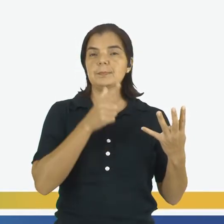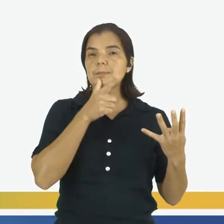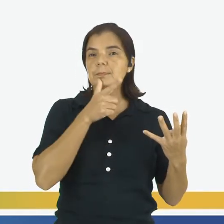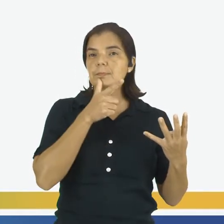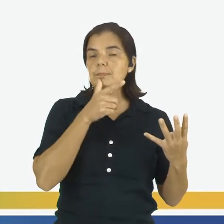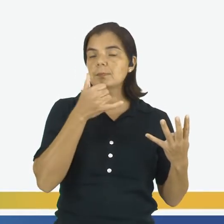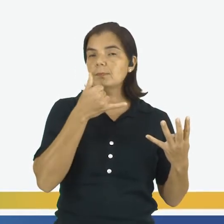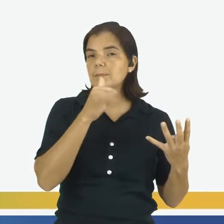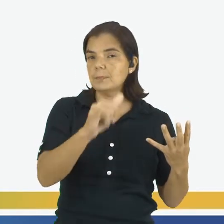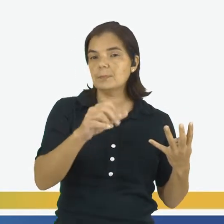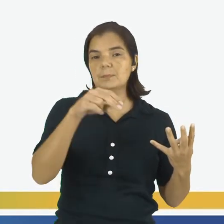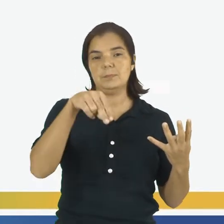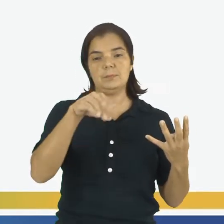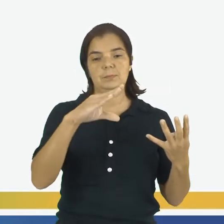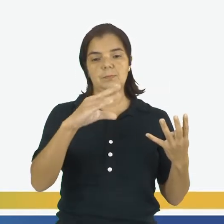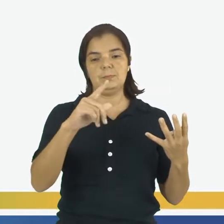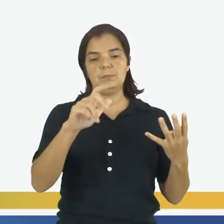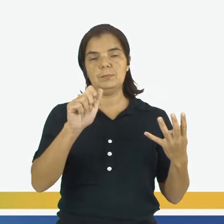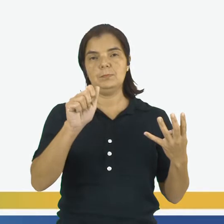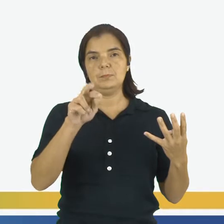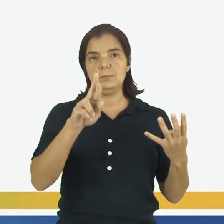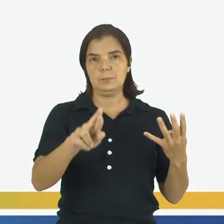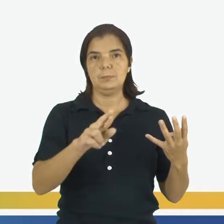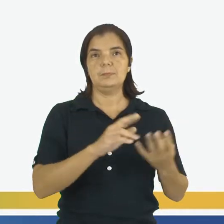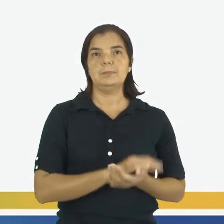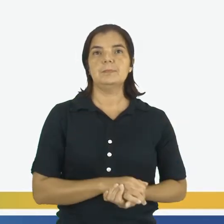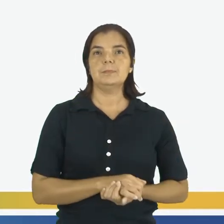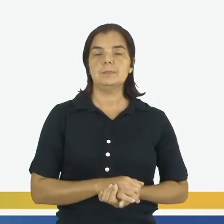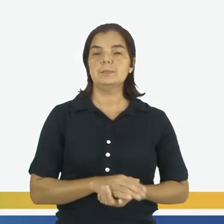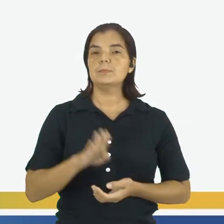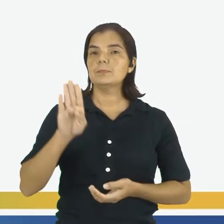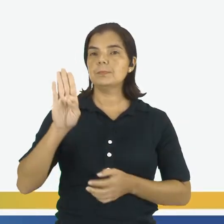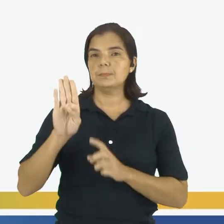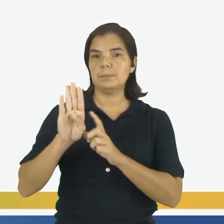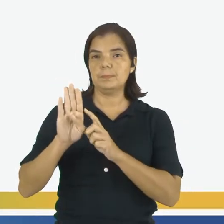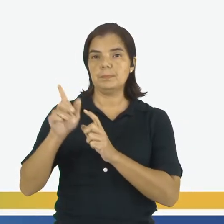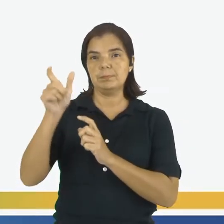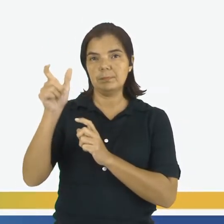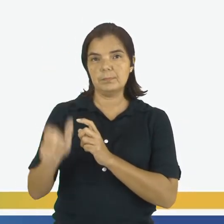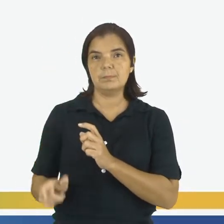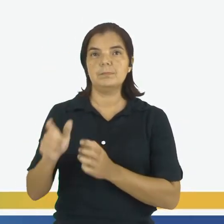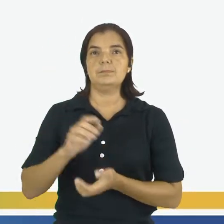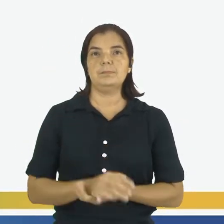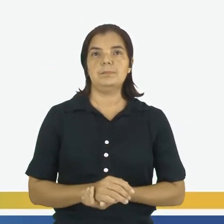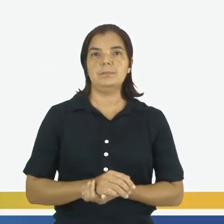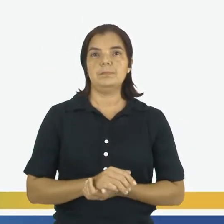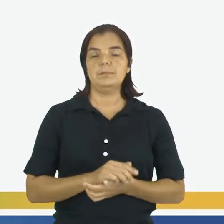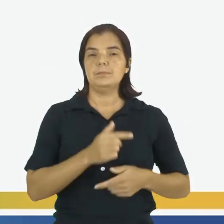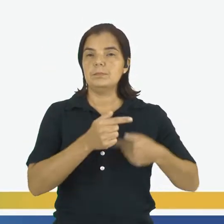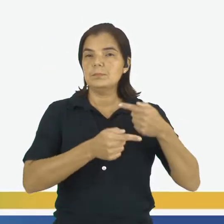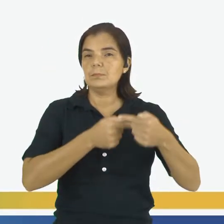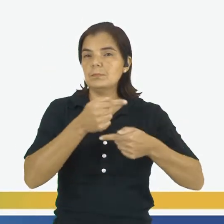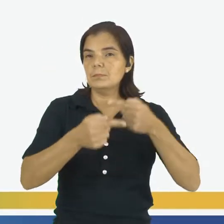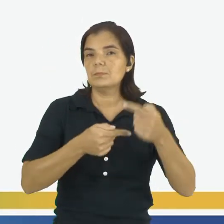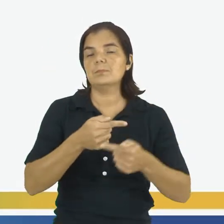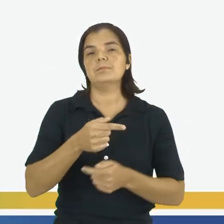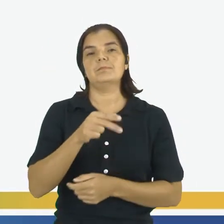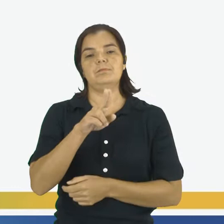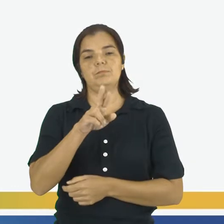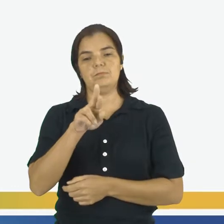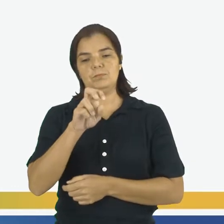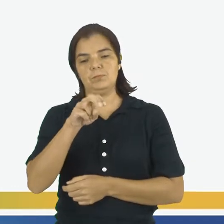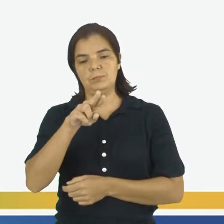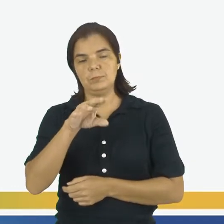número 4, energia nuclear. E na coluna B nós temos gerada a